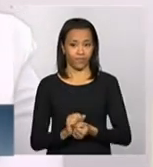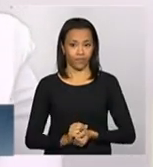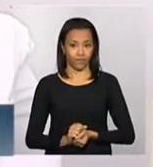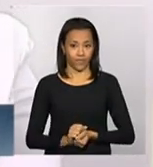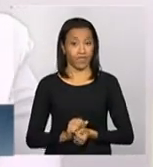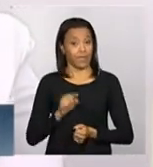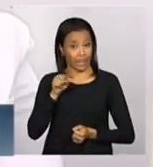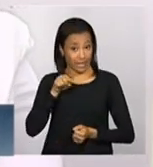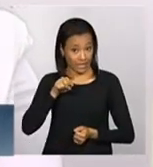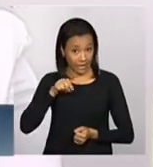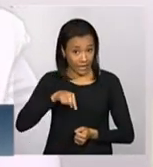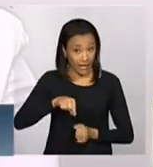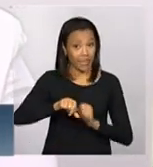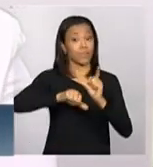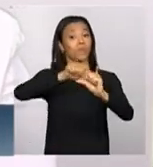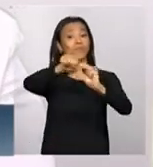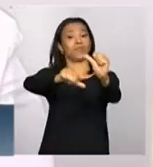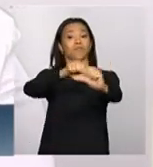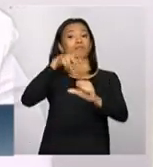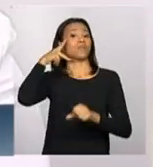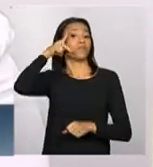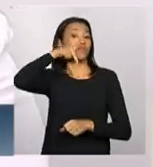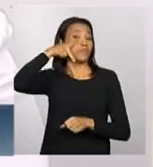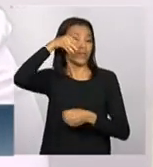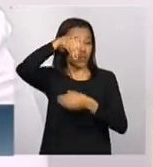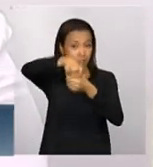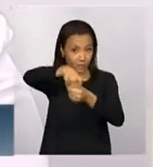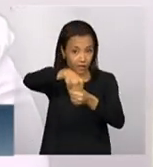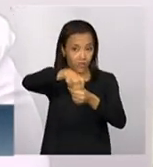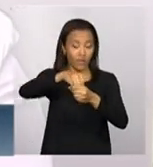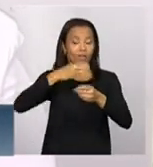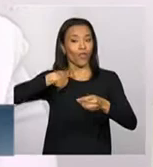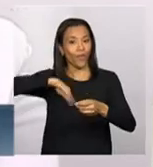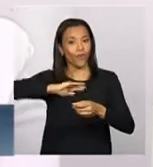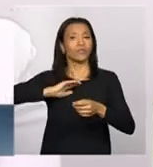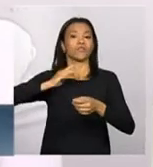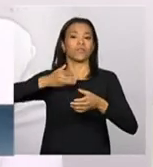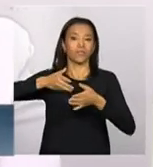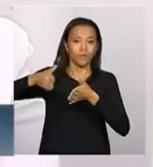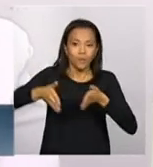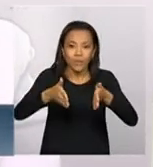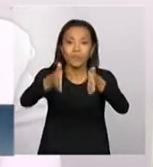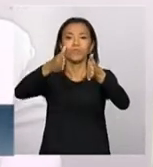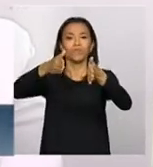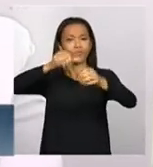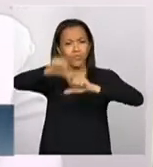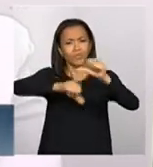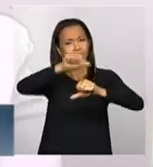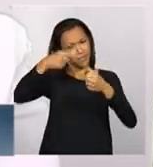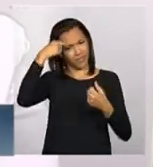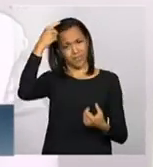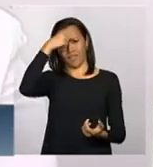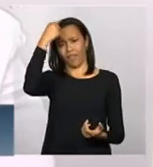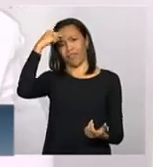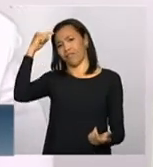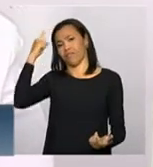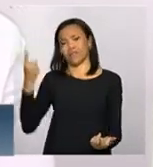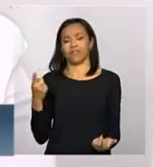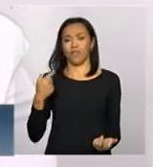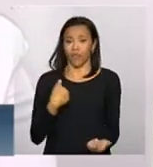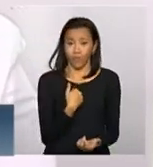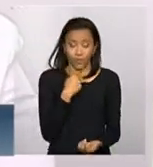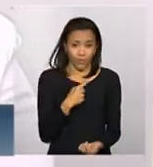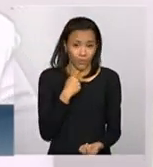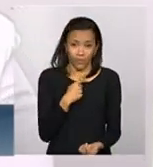dessa reforma política, nós estamos no caminho de mudar essa realidade. Eu não tenho